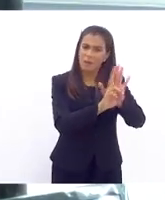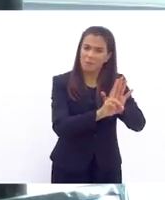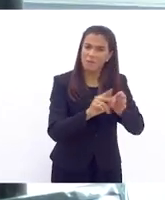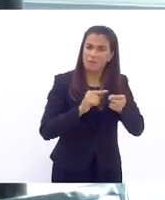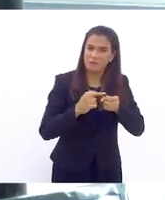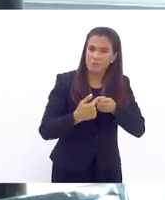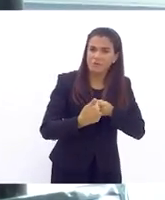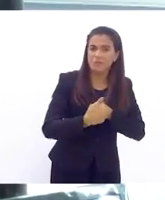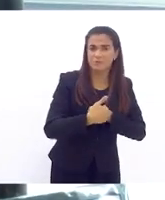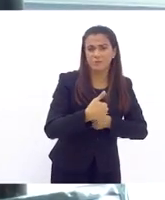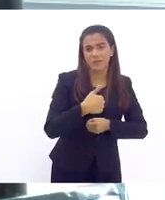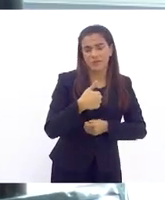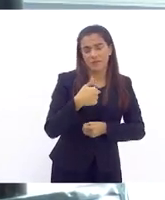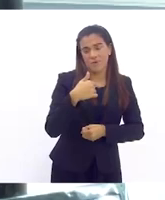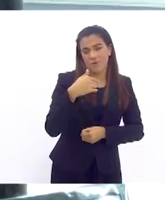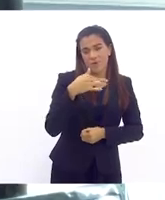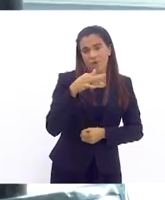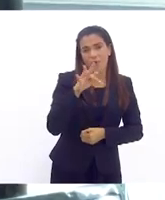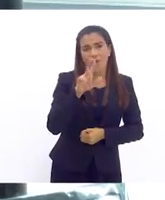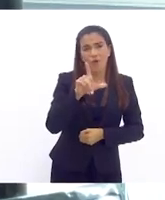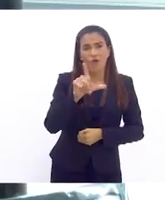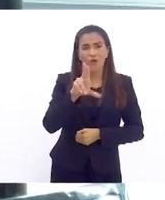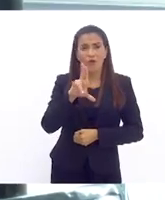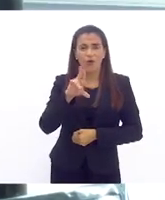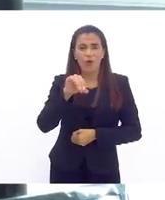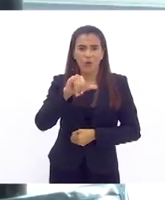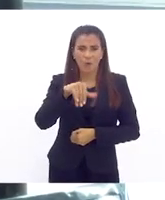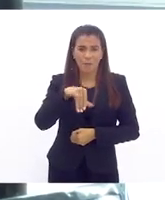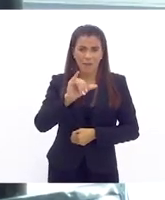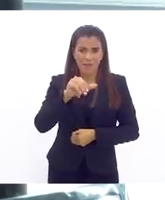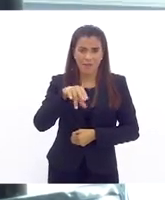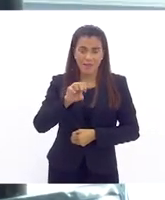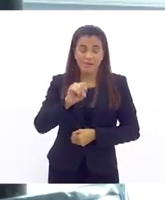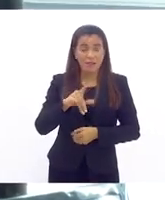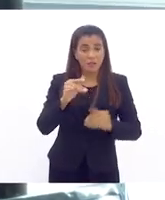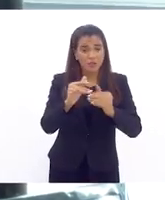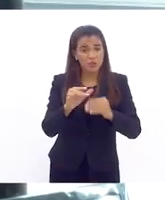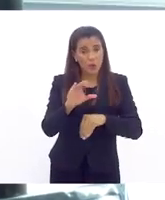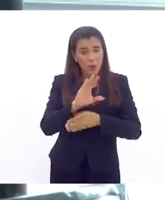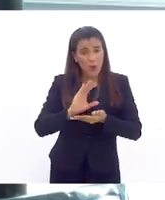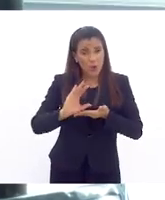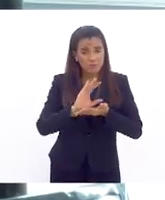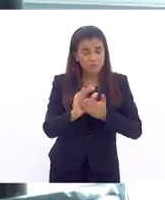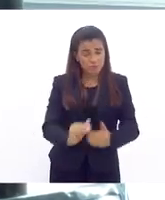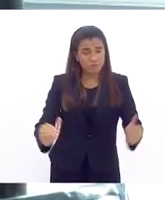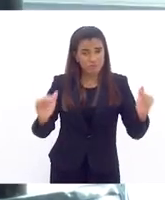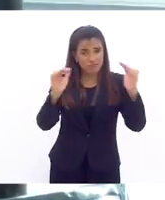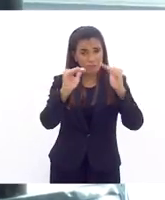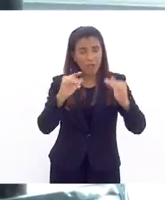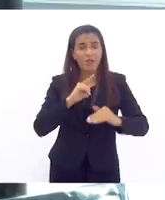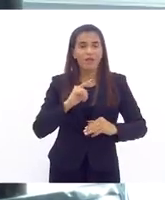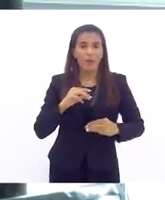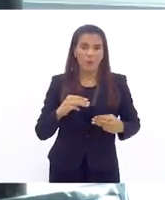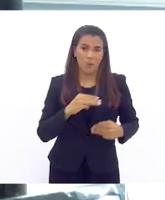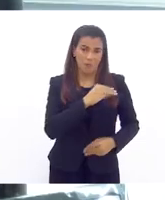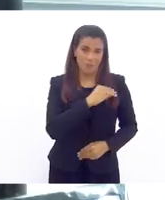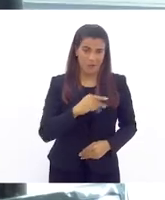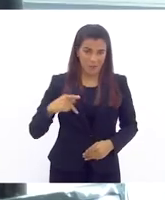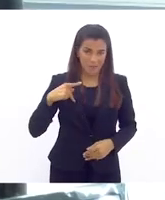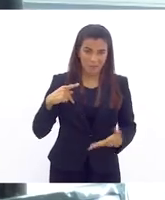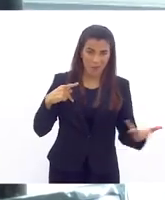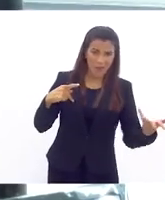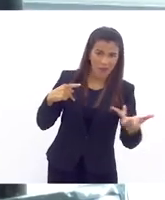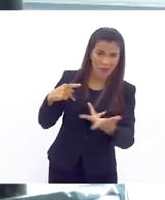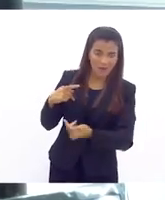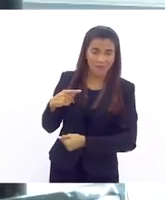Fluminense nesse colegiado nesse conselho superior que é formado hoje pelo Ministério Público maravilhoso